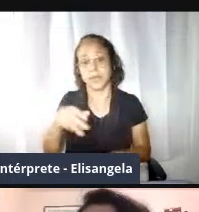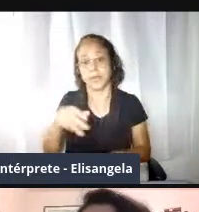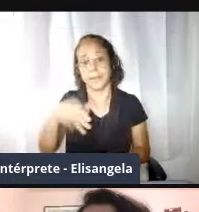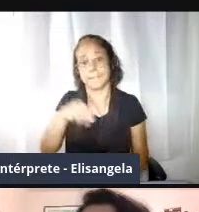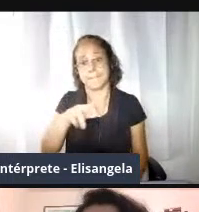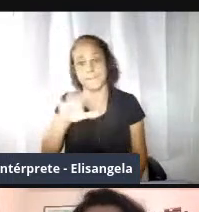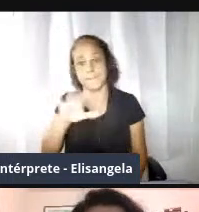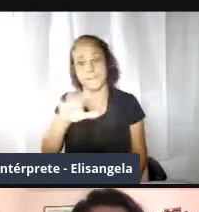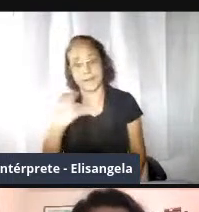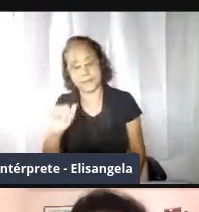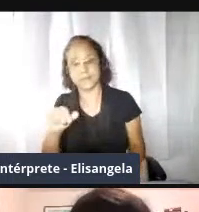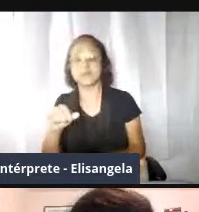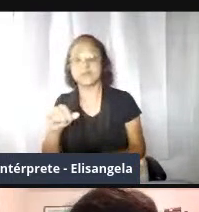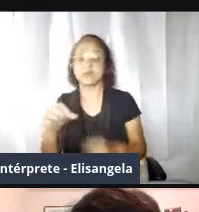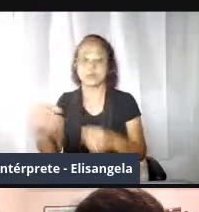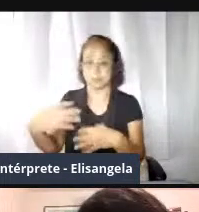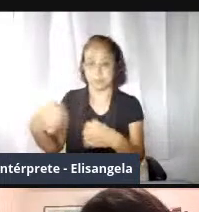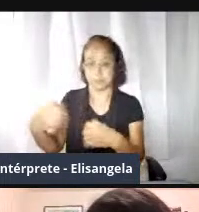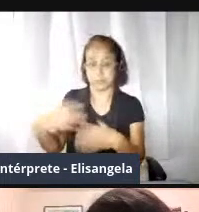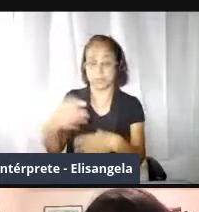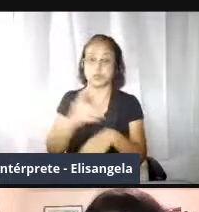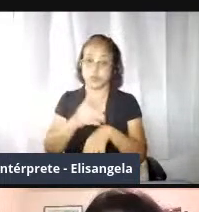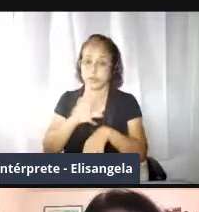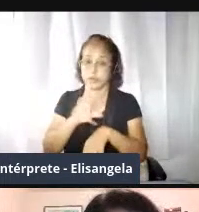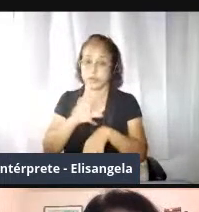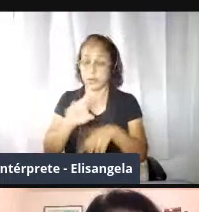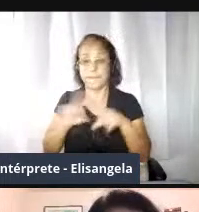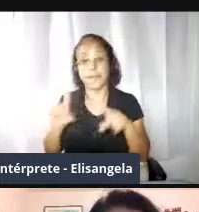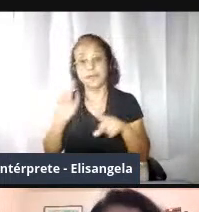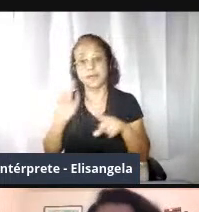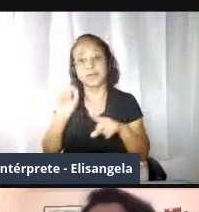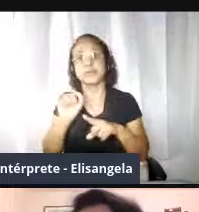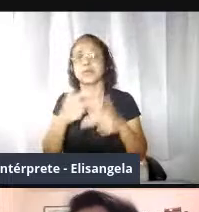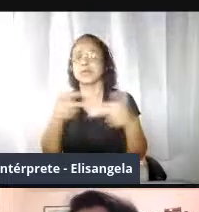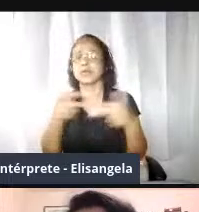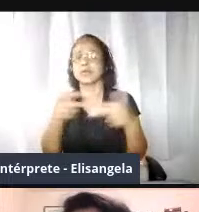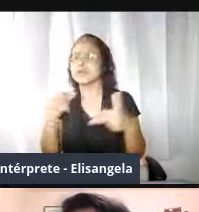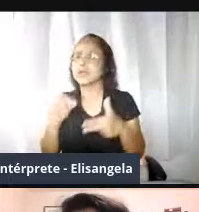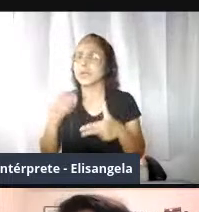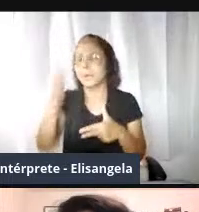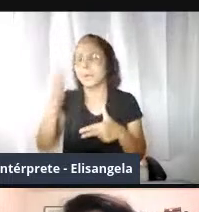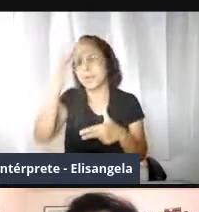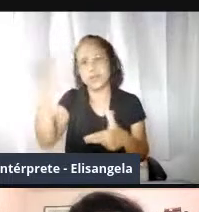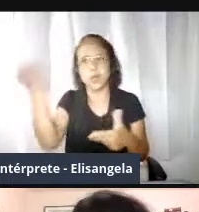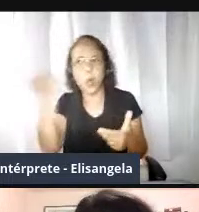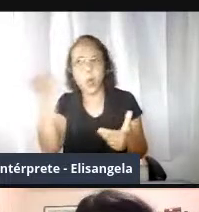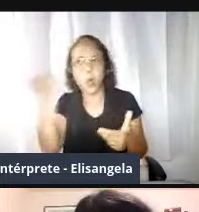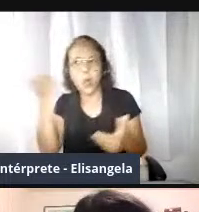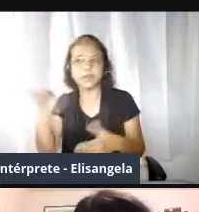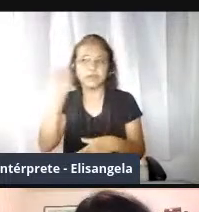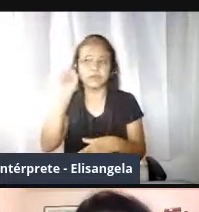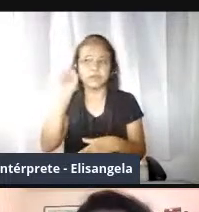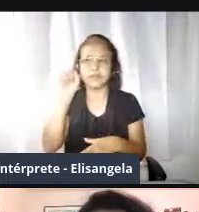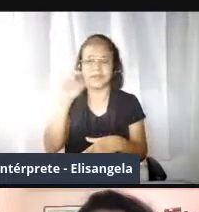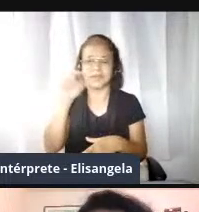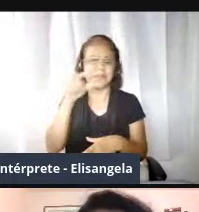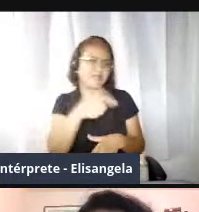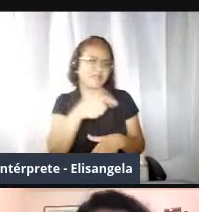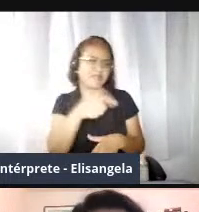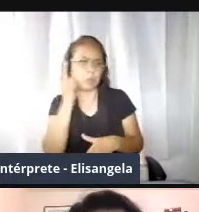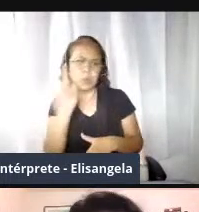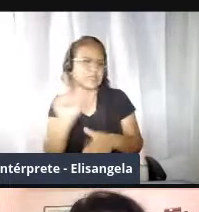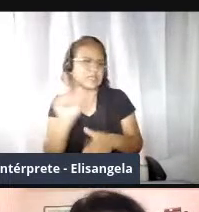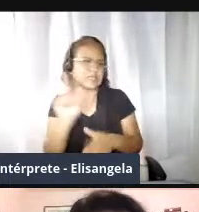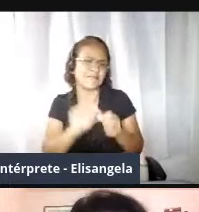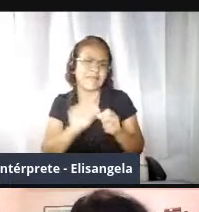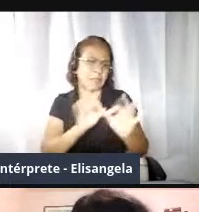Então, aquilo que muitas vezes as pessoas ouvem, né? Ah, eu não, você não vai conseguir fazer o seu projeto porque